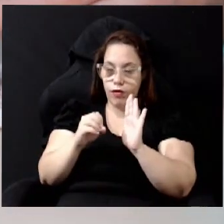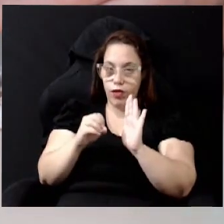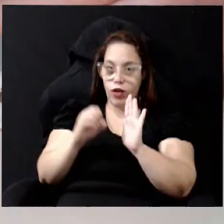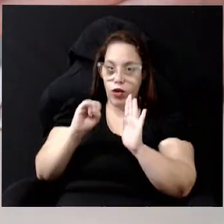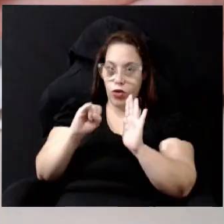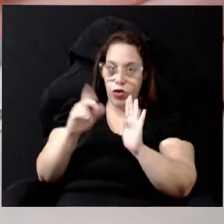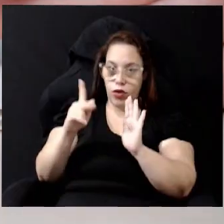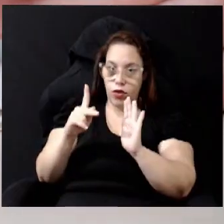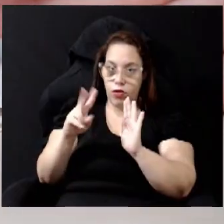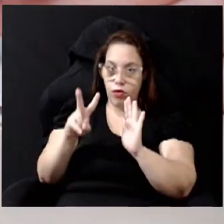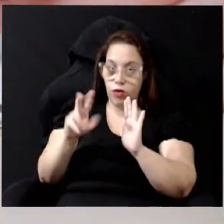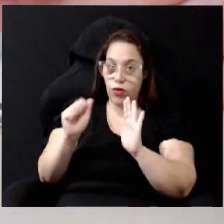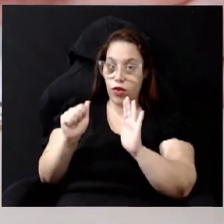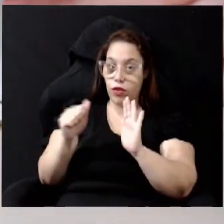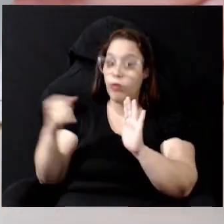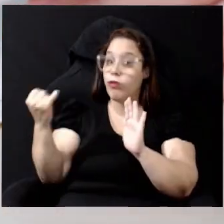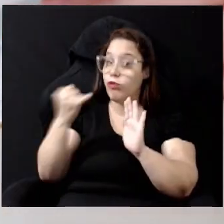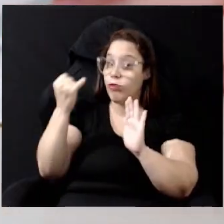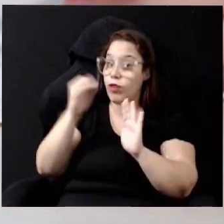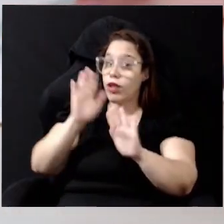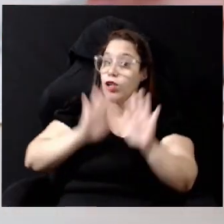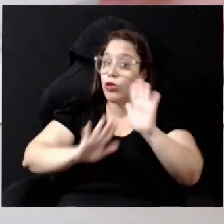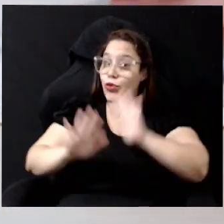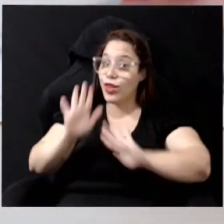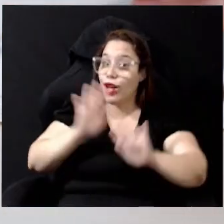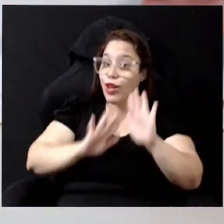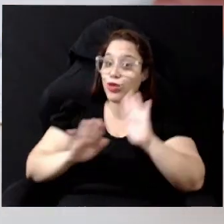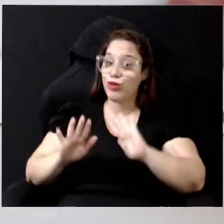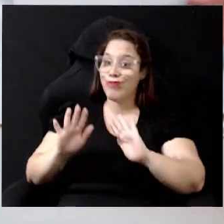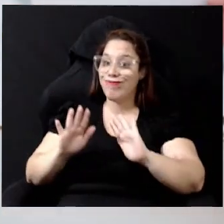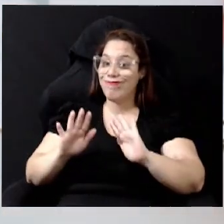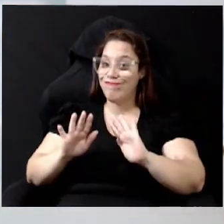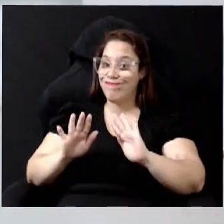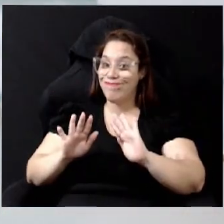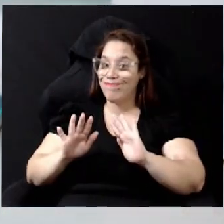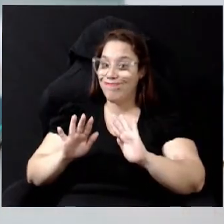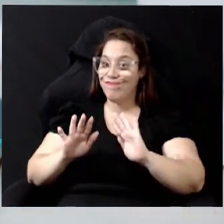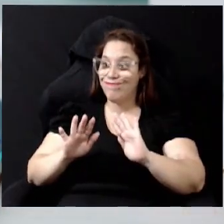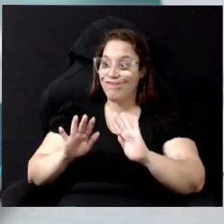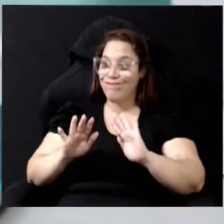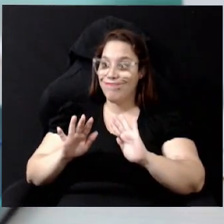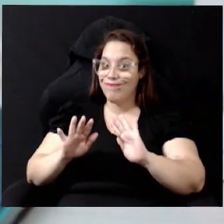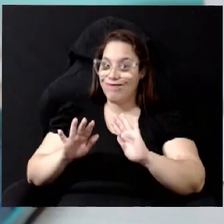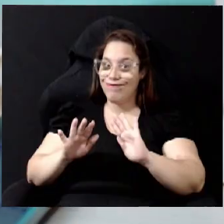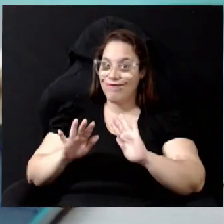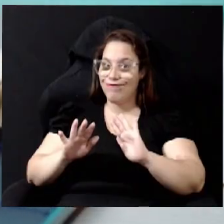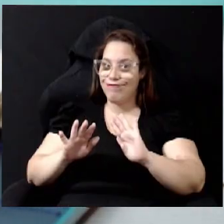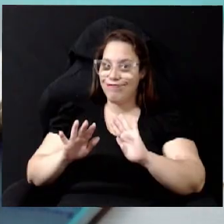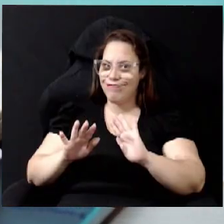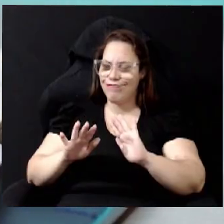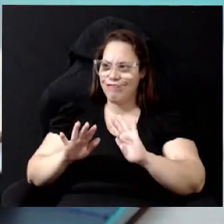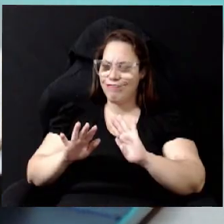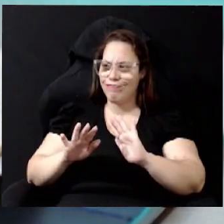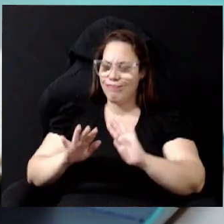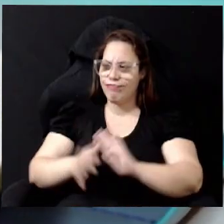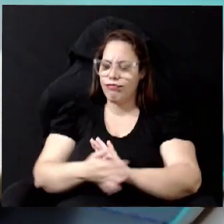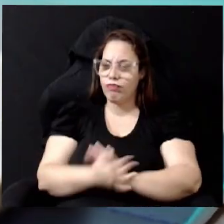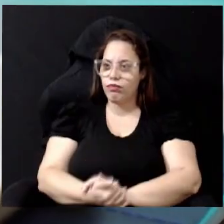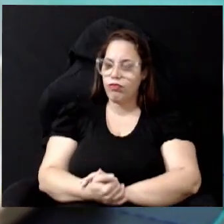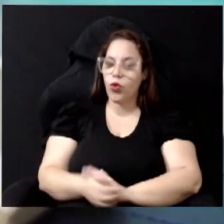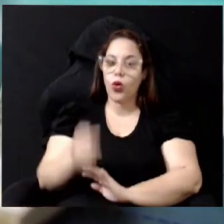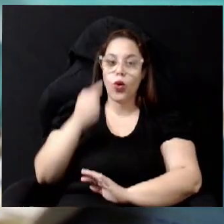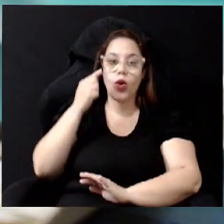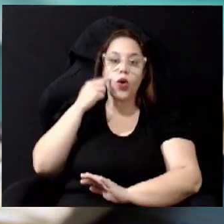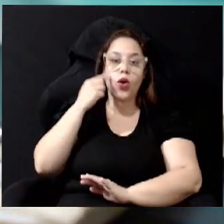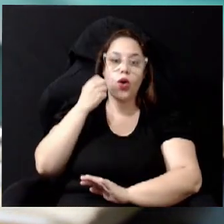muito importante ter esse cuidado, porque a gente sofre de um negócio chamado miopia monetária, que a gente olha lá o valor que a gente está